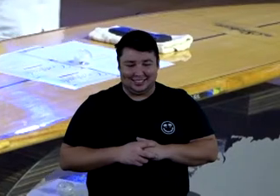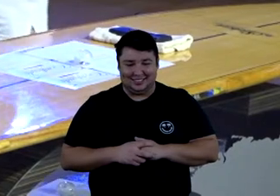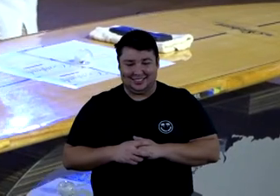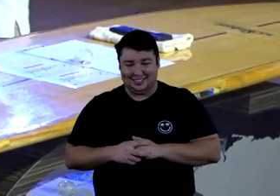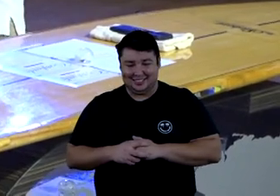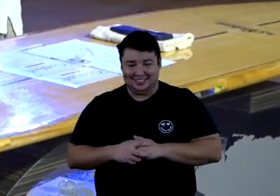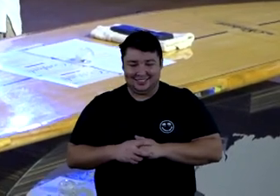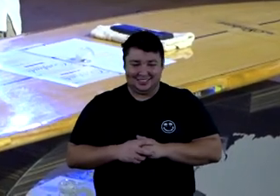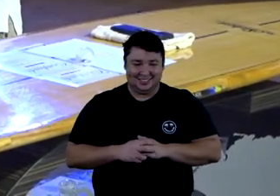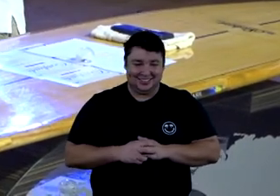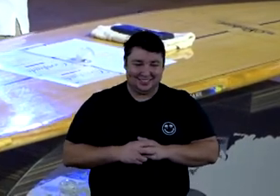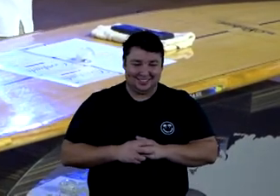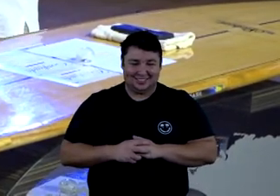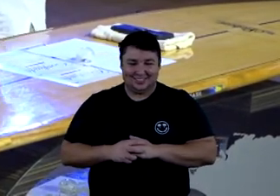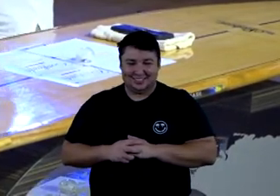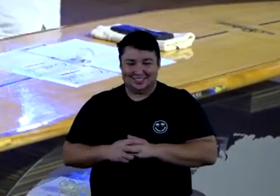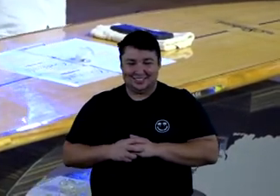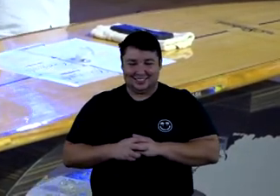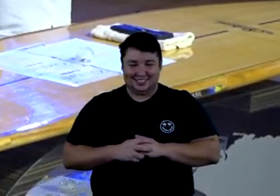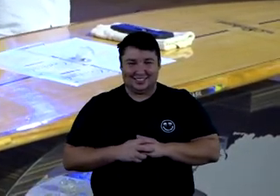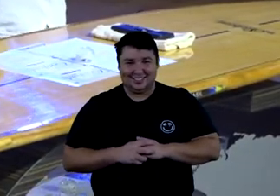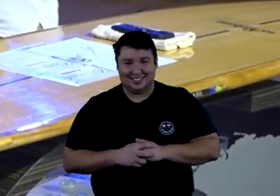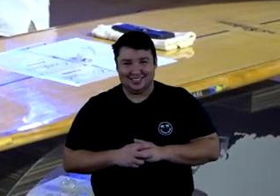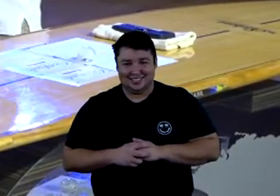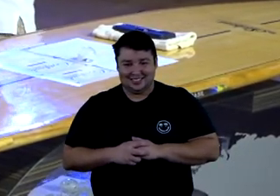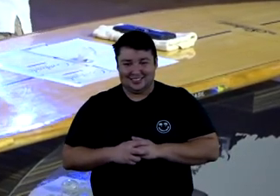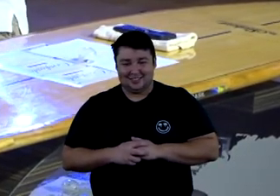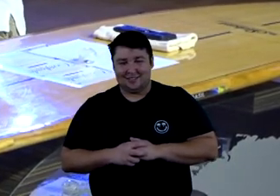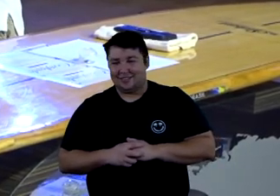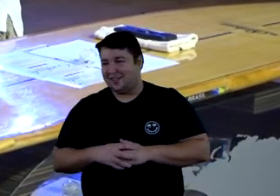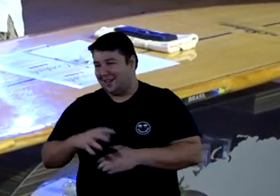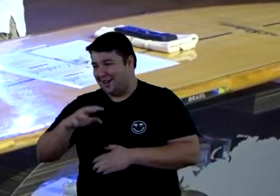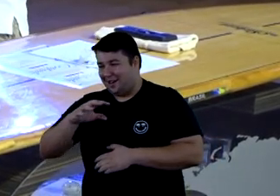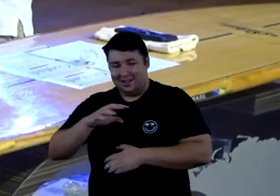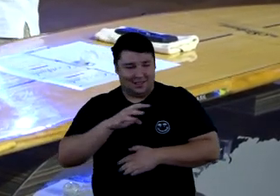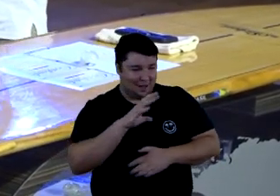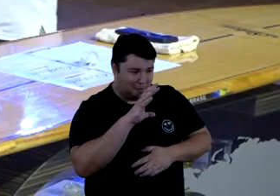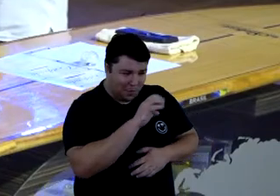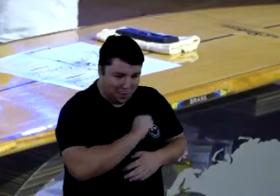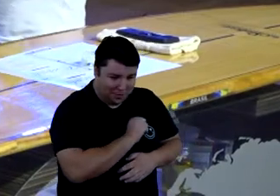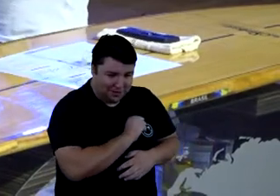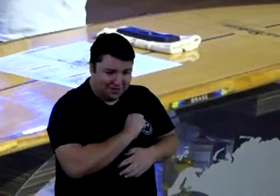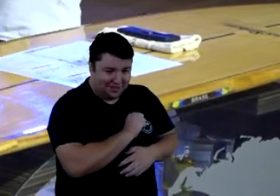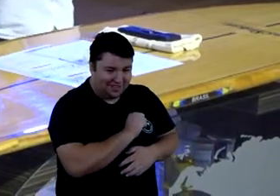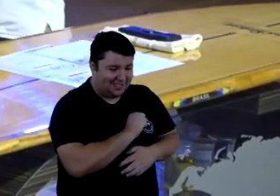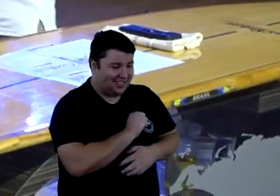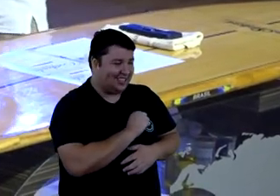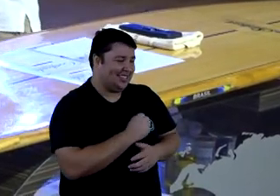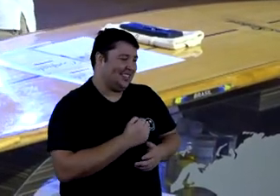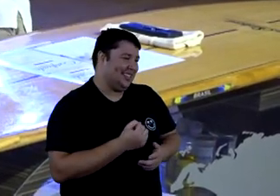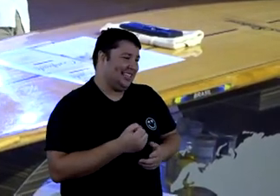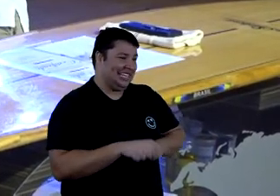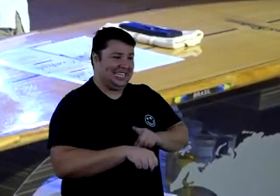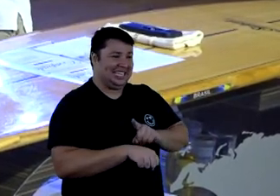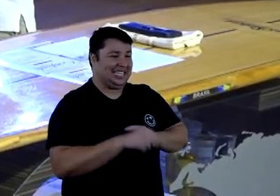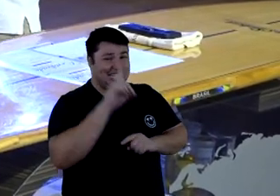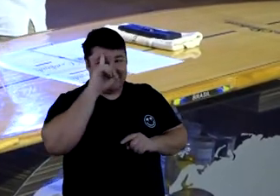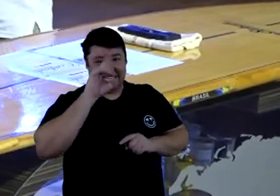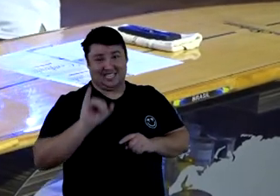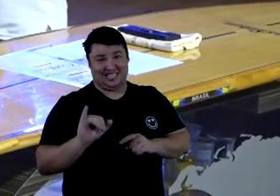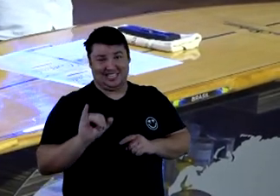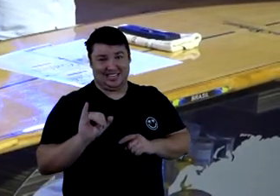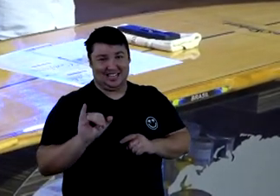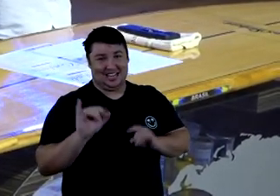Meu amor, que data,